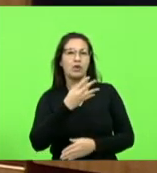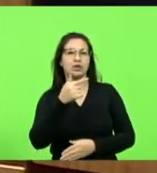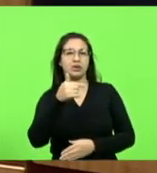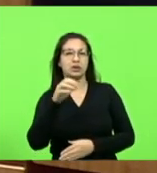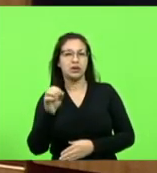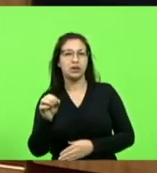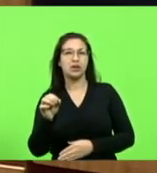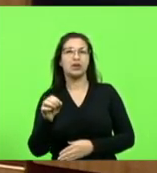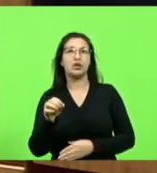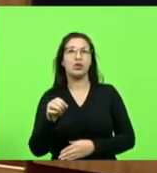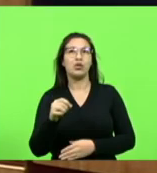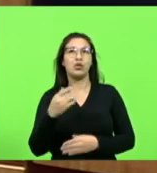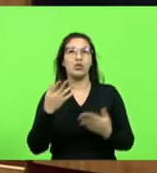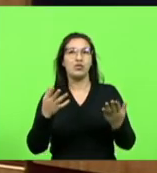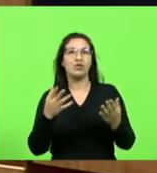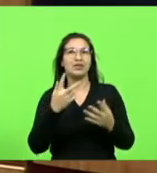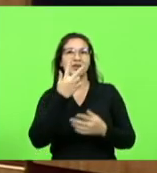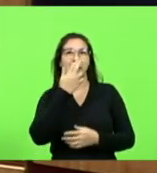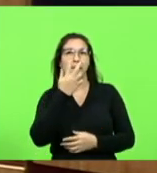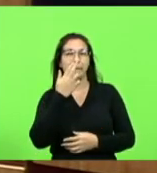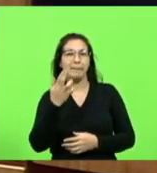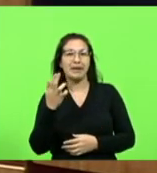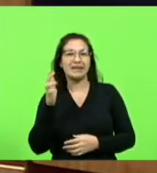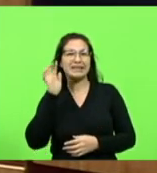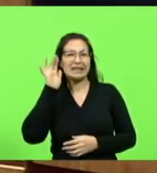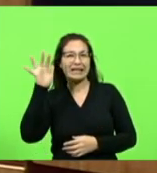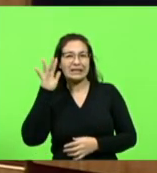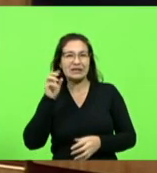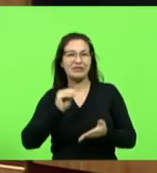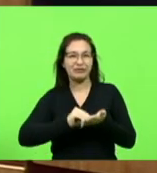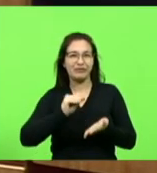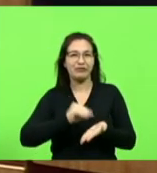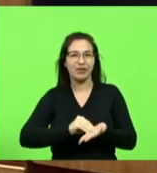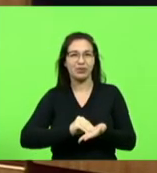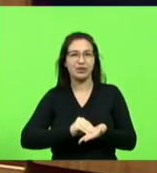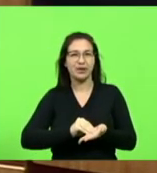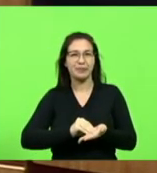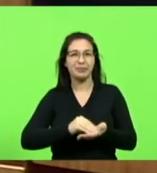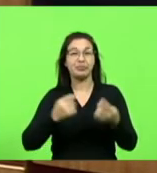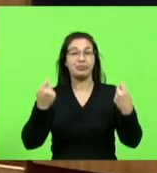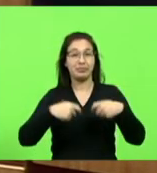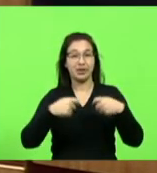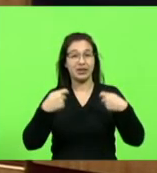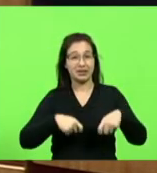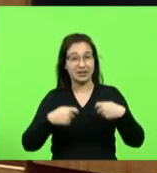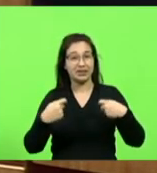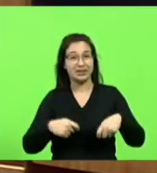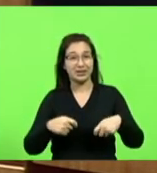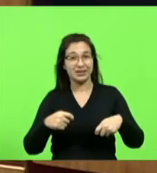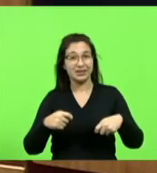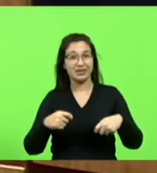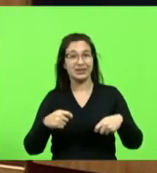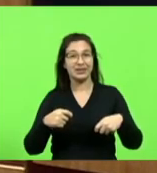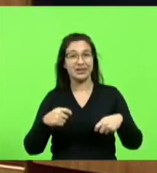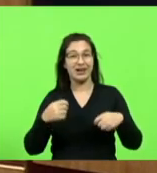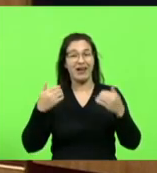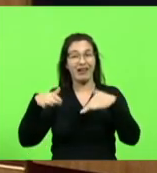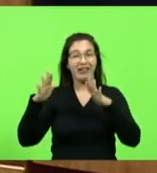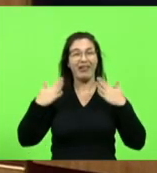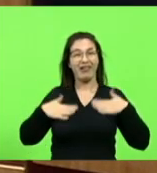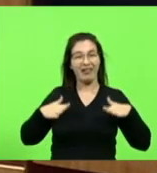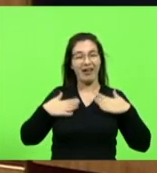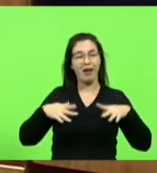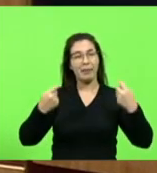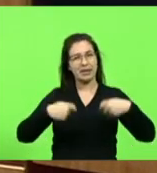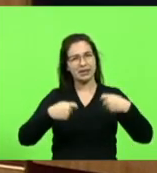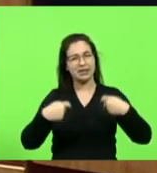Não está atinando bem as suas ideias. Vai espairecer que está precisando. Com relação ao